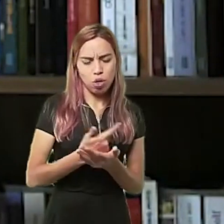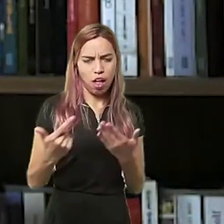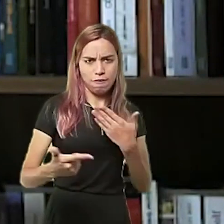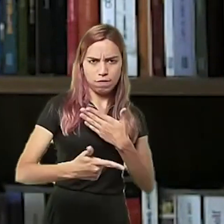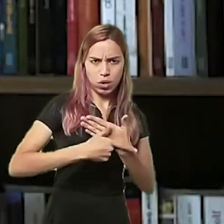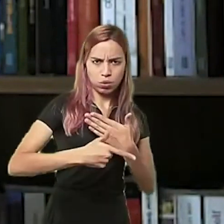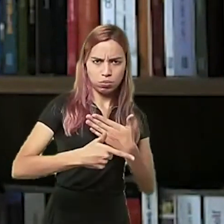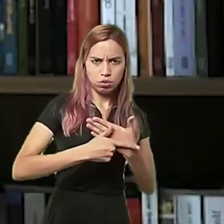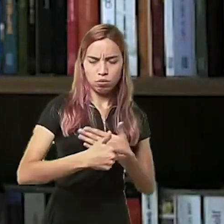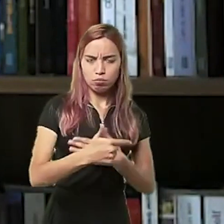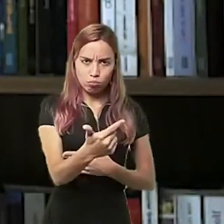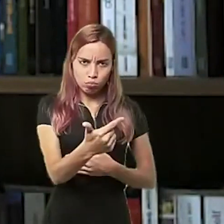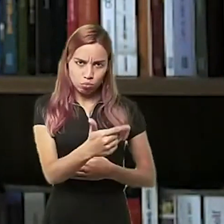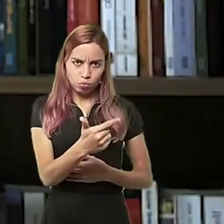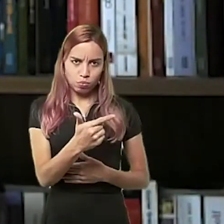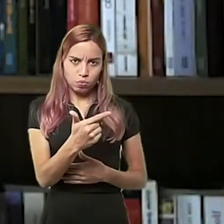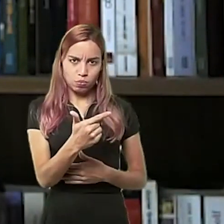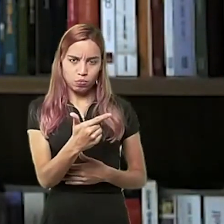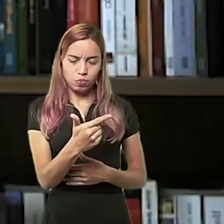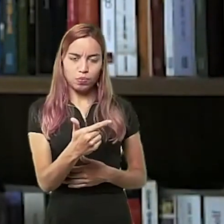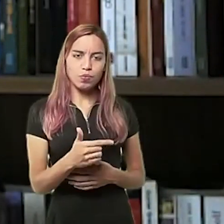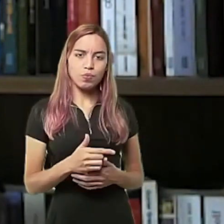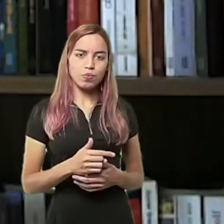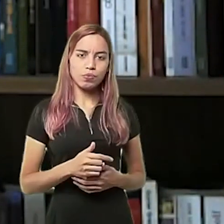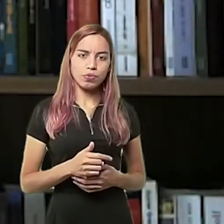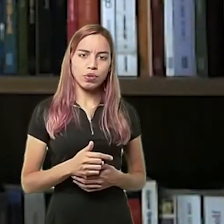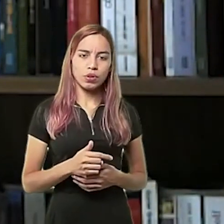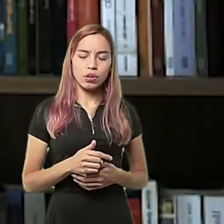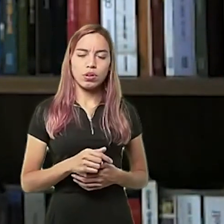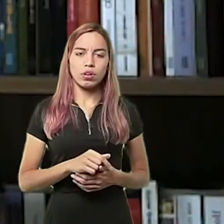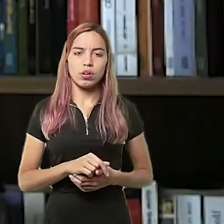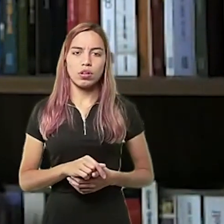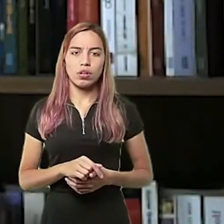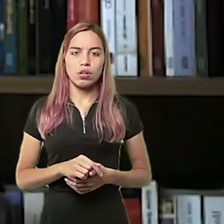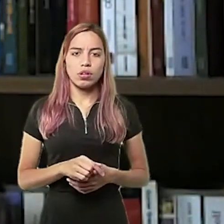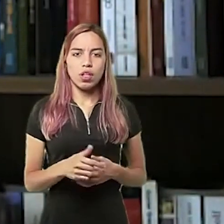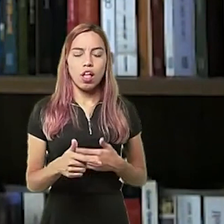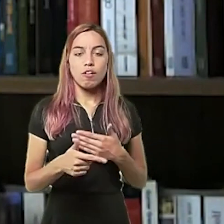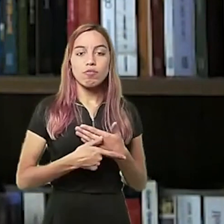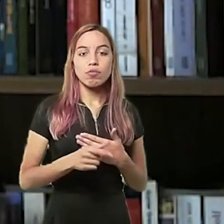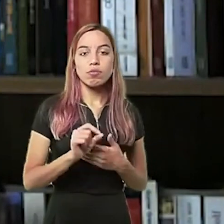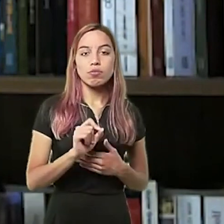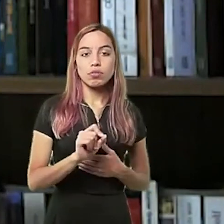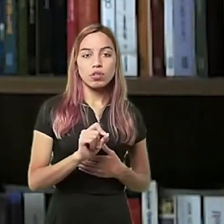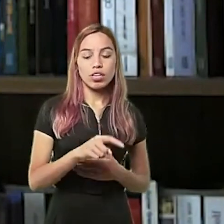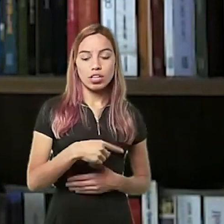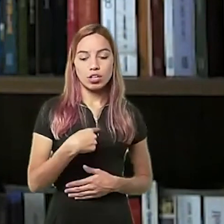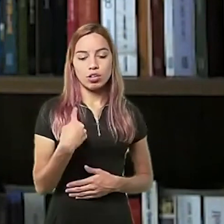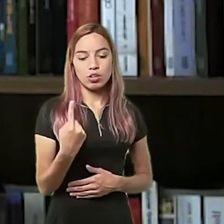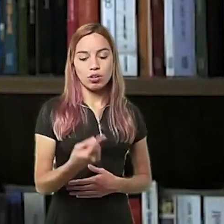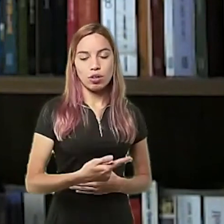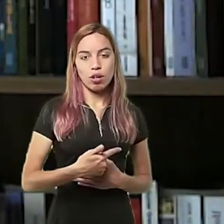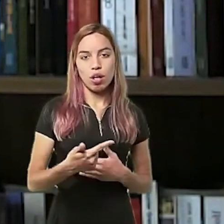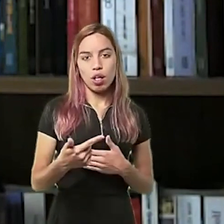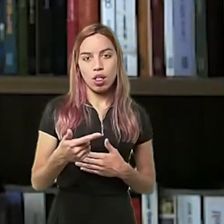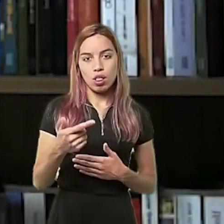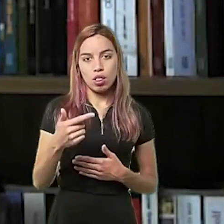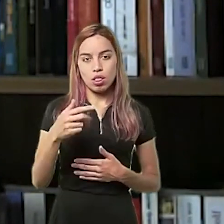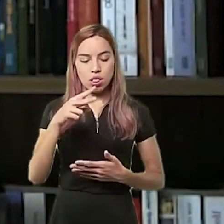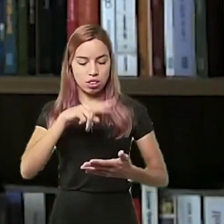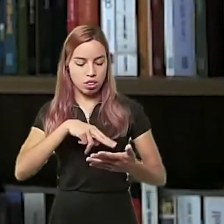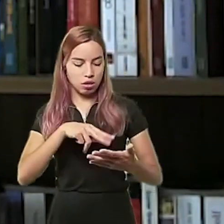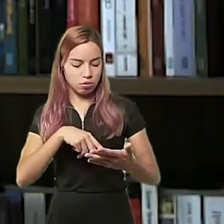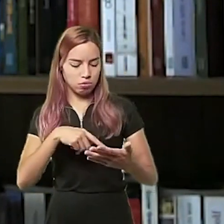de dizer, a função somos nós como leitores é que damos essa função, mas ela não tem essa